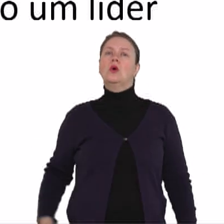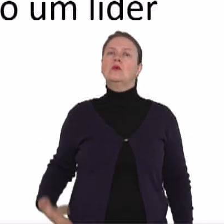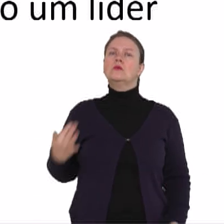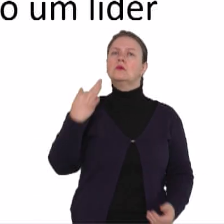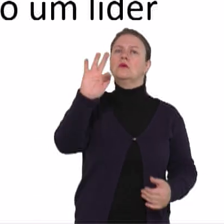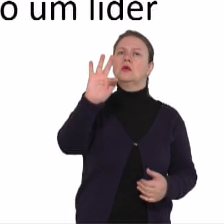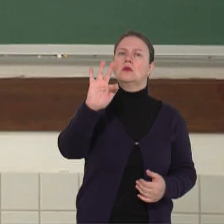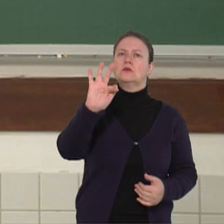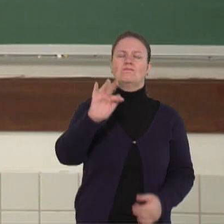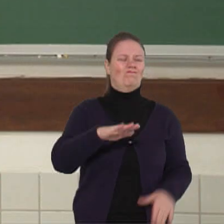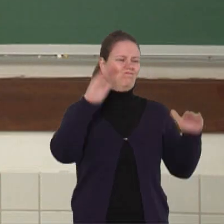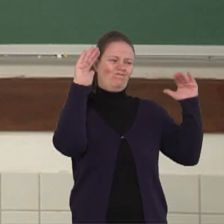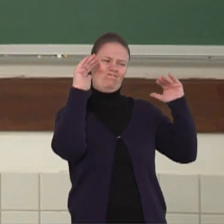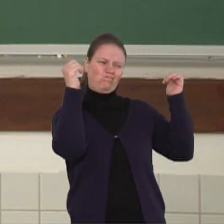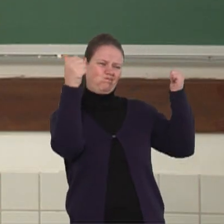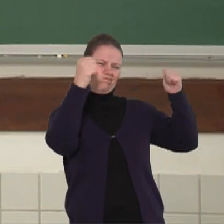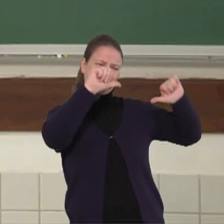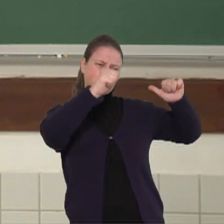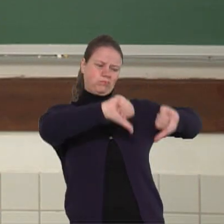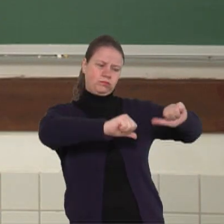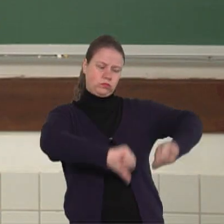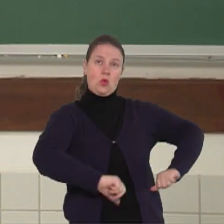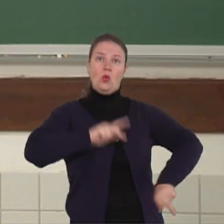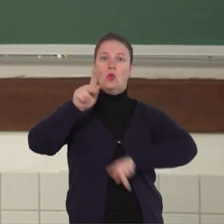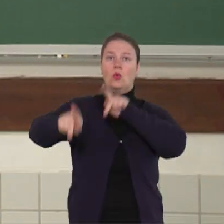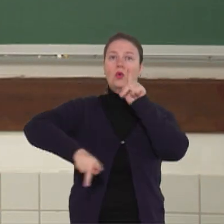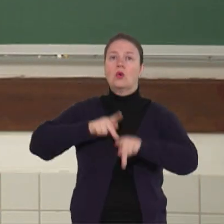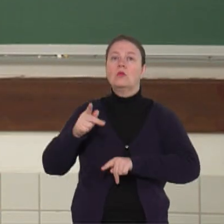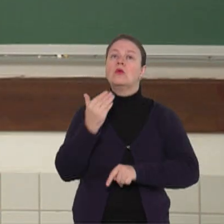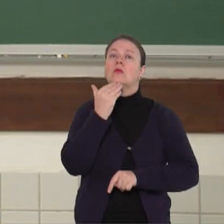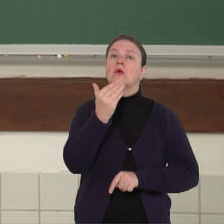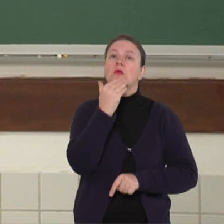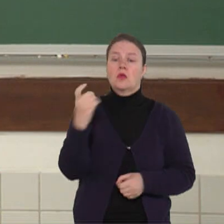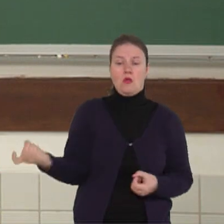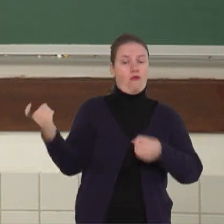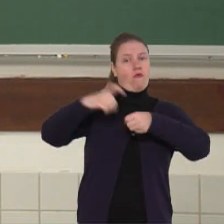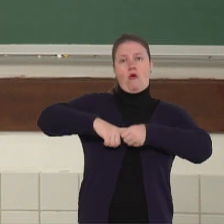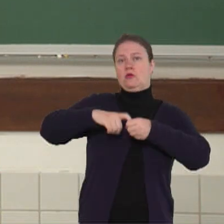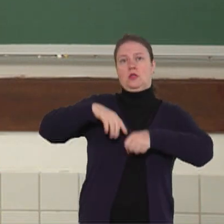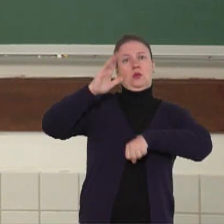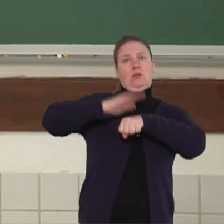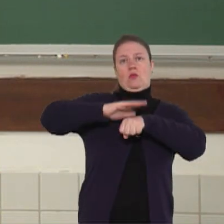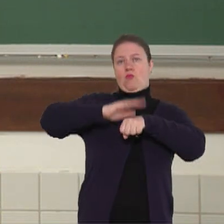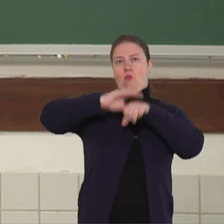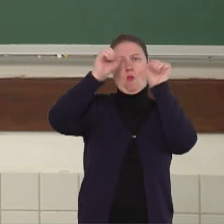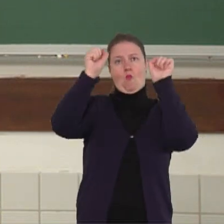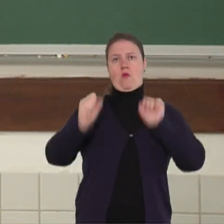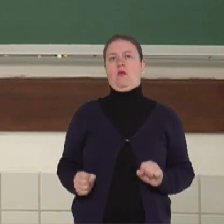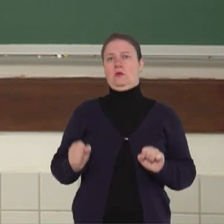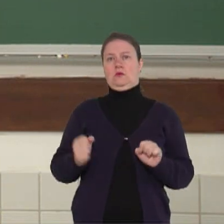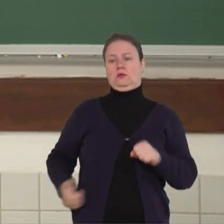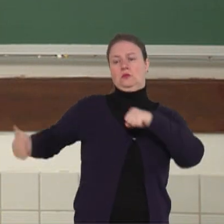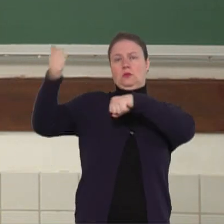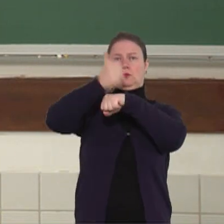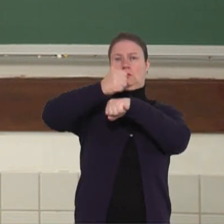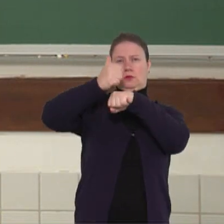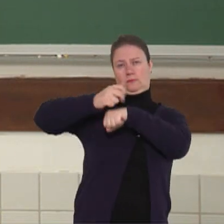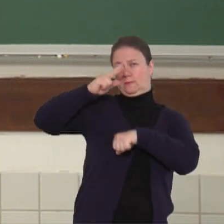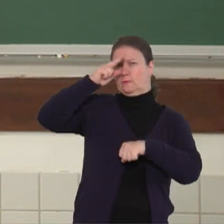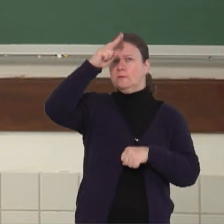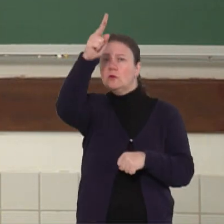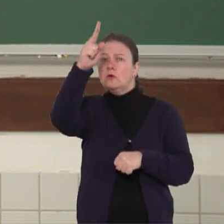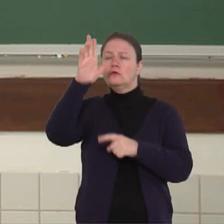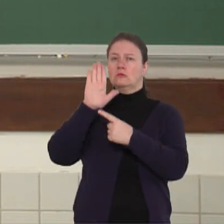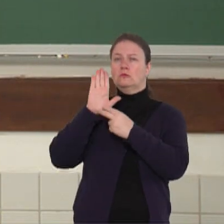população francesa está cada vez mais pedindo a retomada de poder por um líder forte, de expressão dentro da